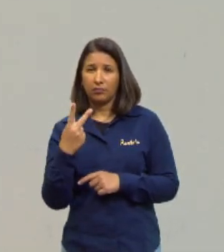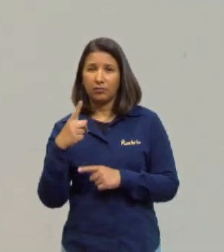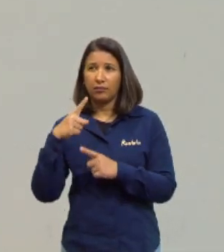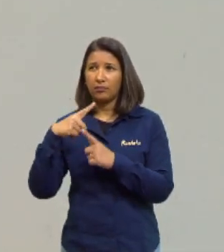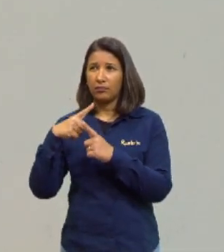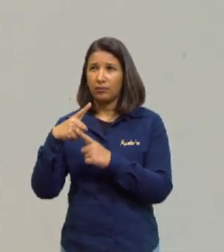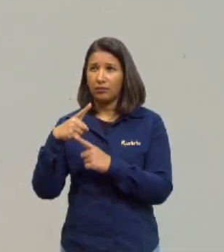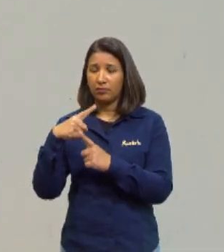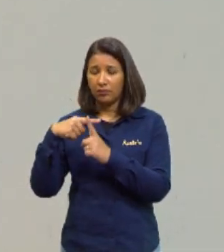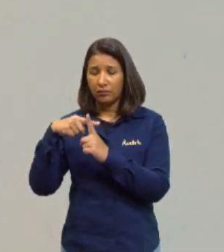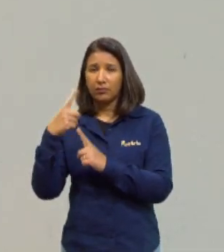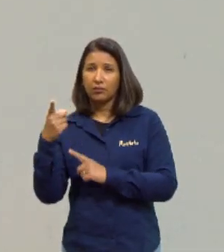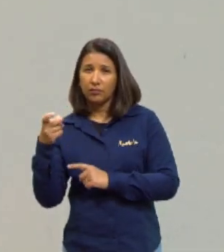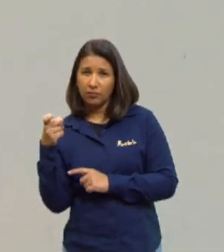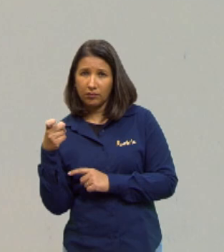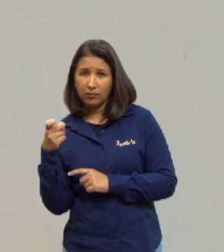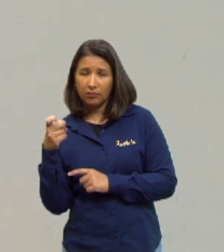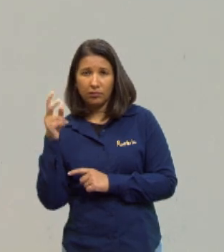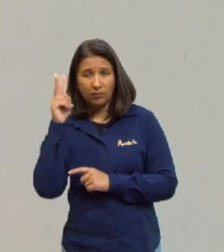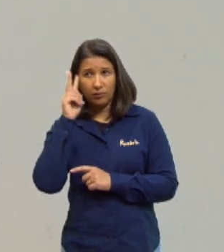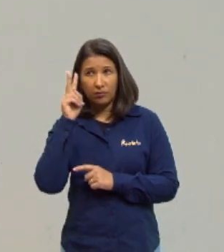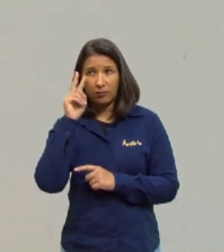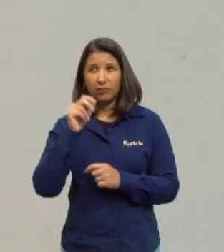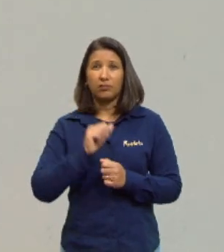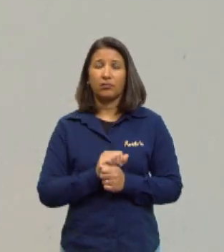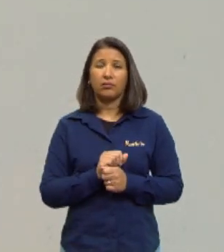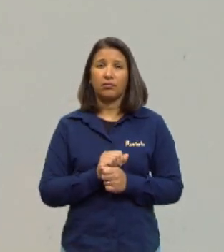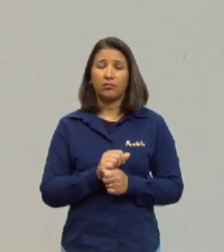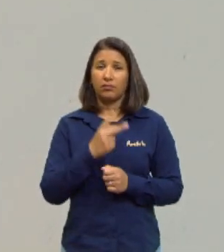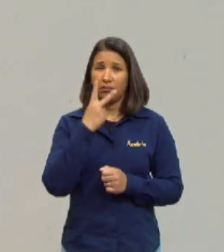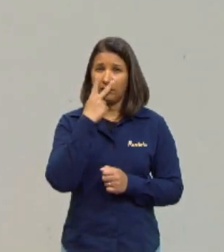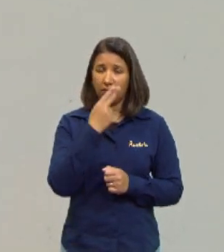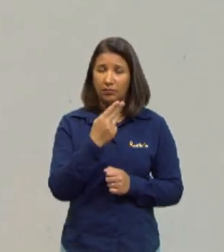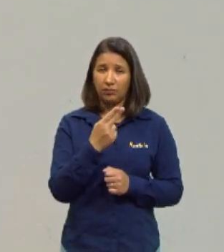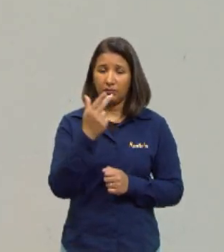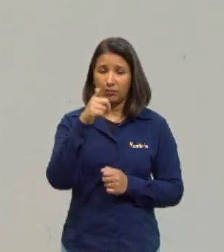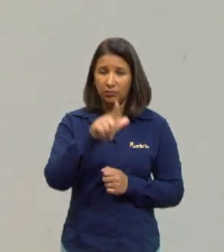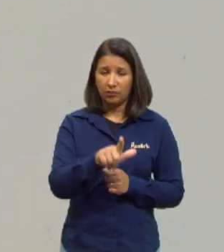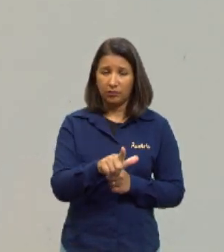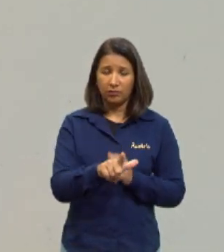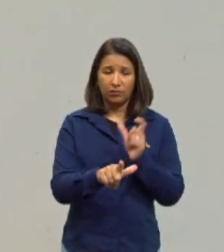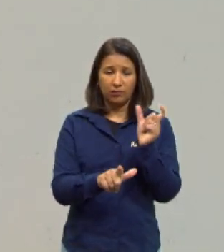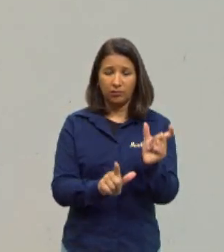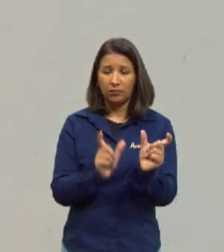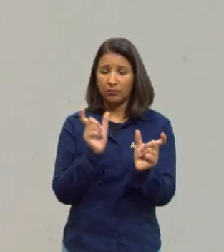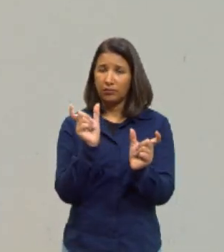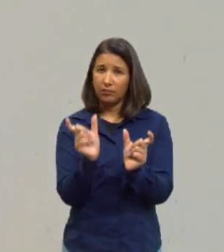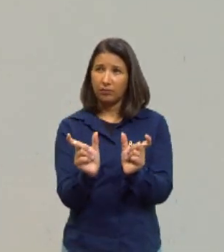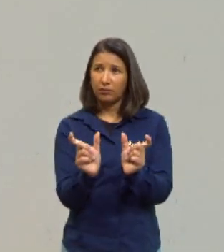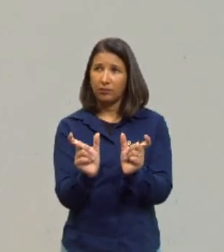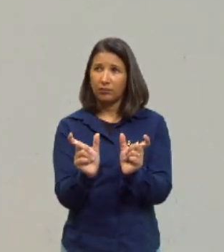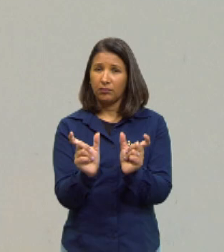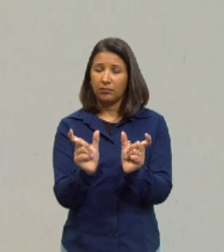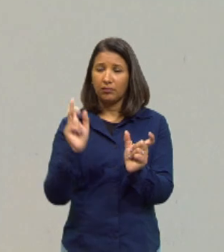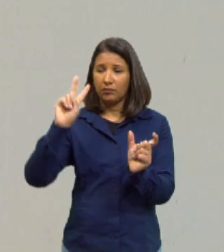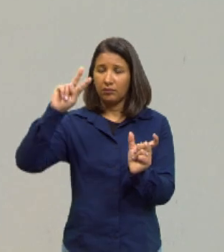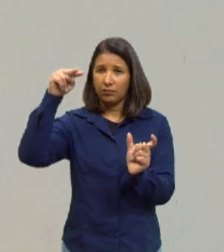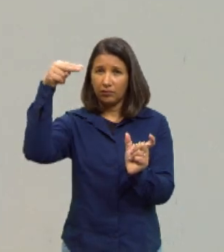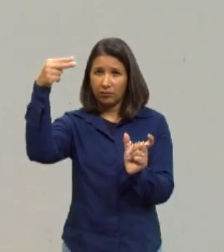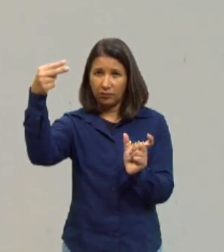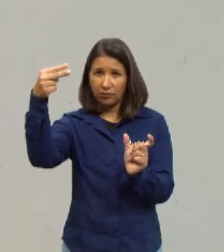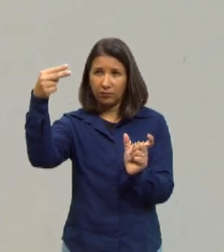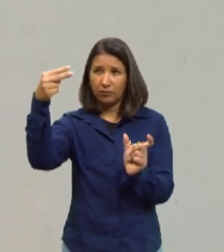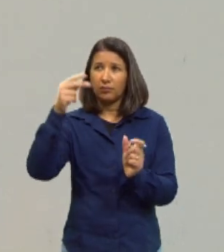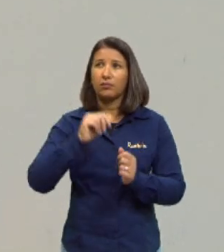x. Lembram? Ó, repetir a base conforme manda o expoente. Se a minha base é 2